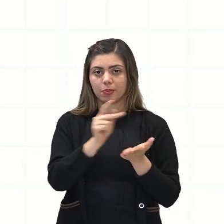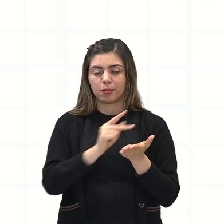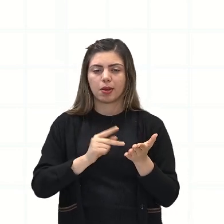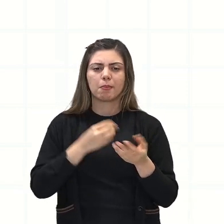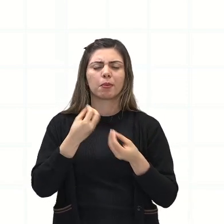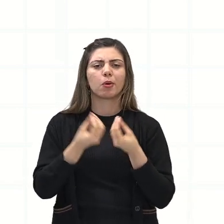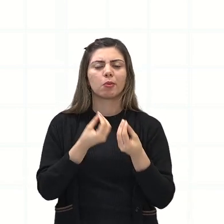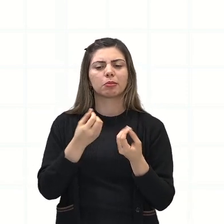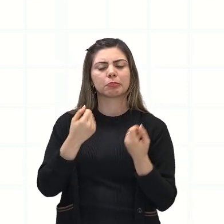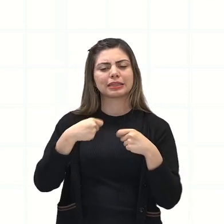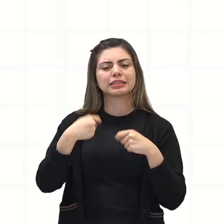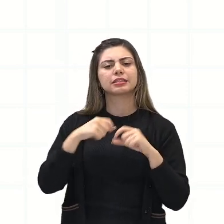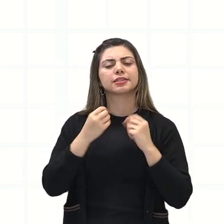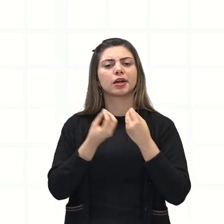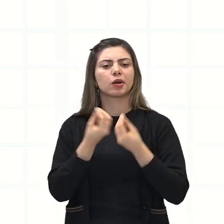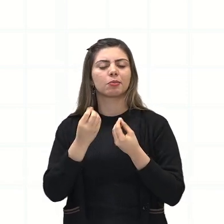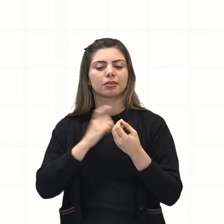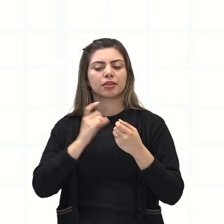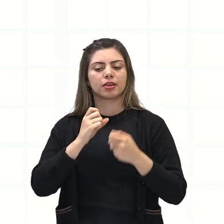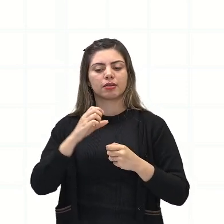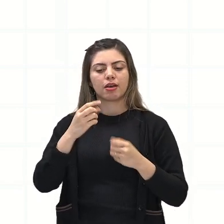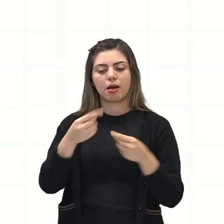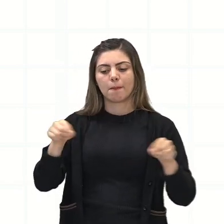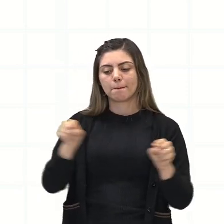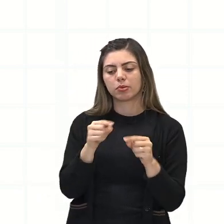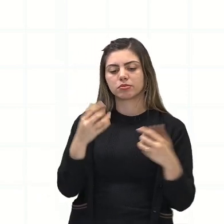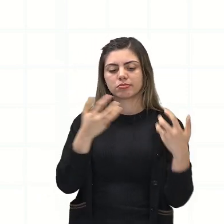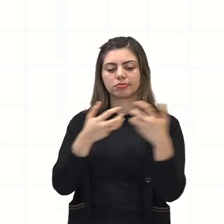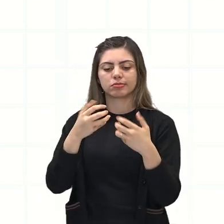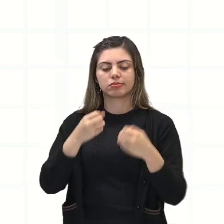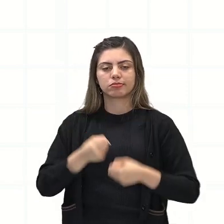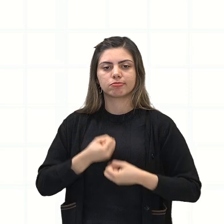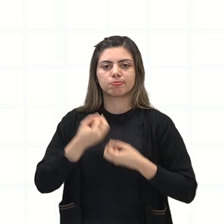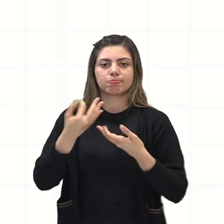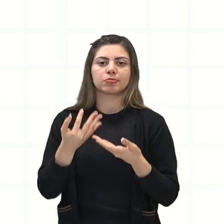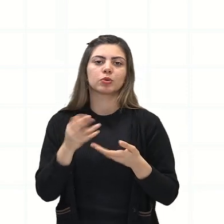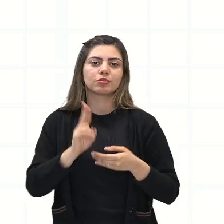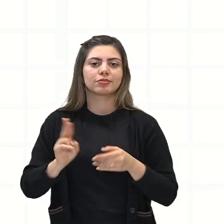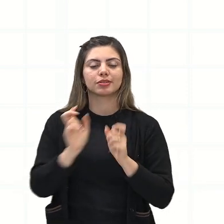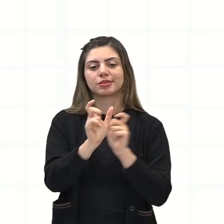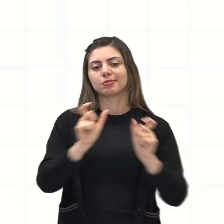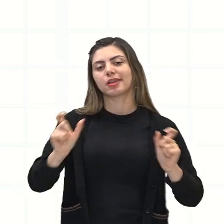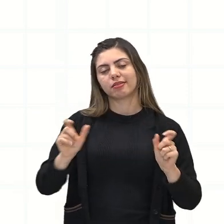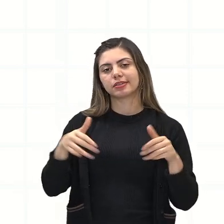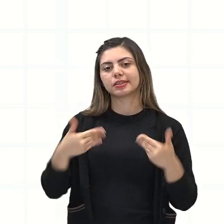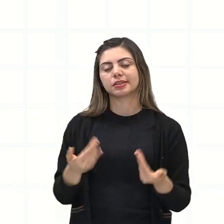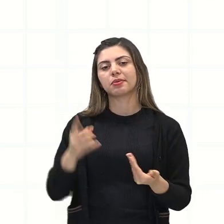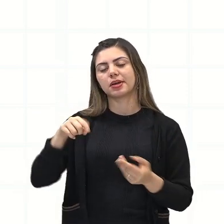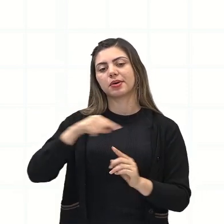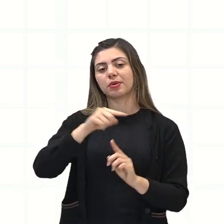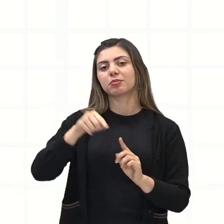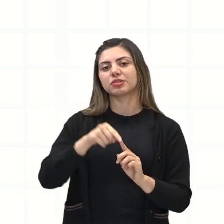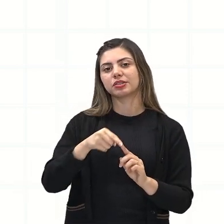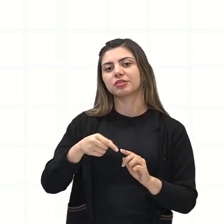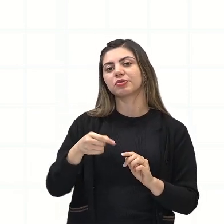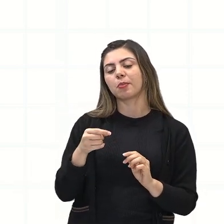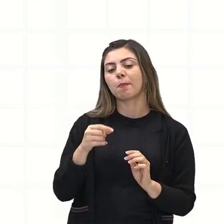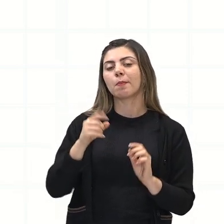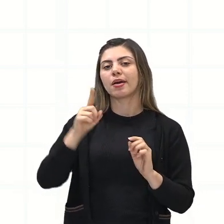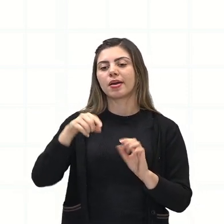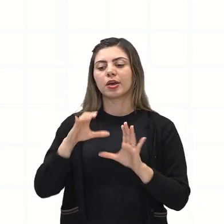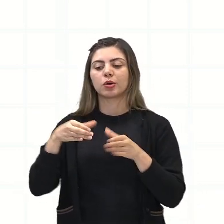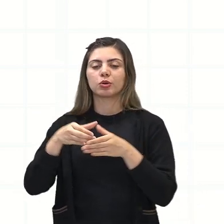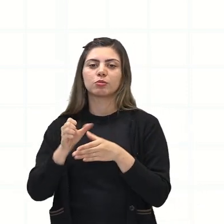transmita essa ideia musical por meio das palavras. É esse o nosso objetivo, pensando nas figuras de som. Ele tenta